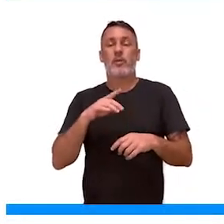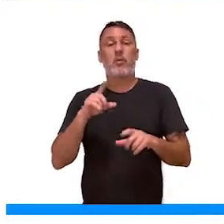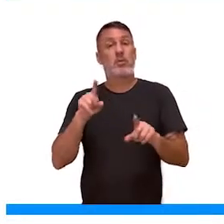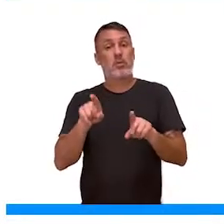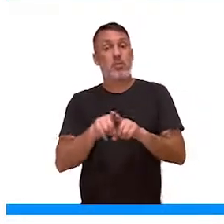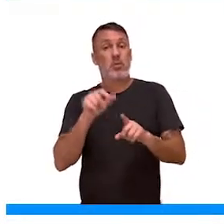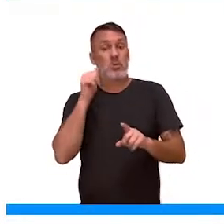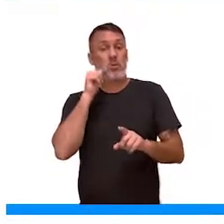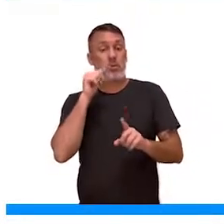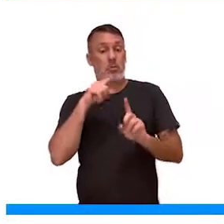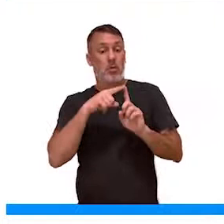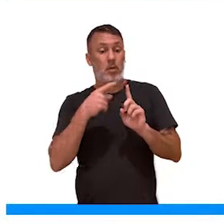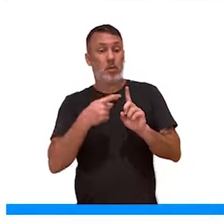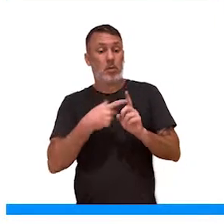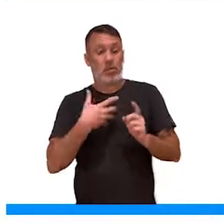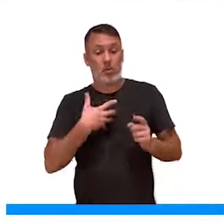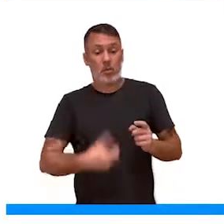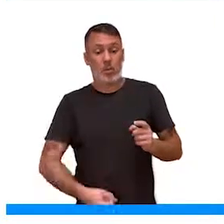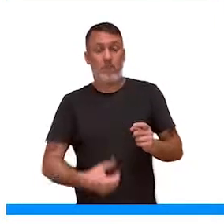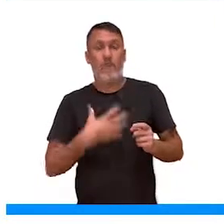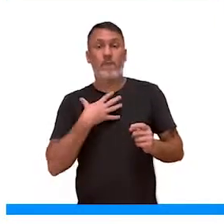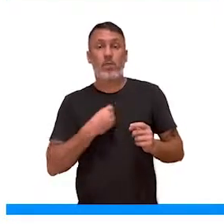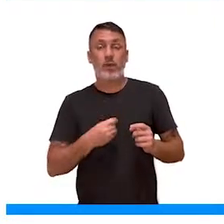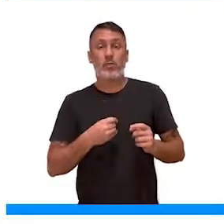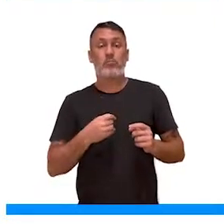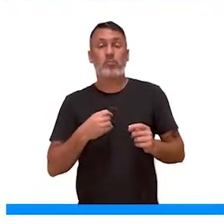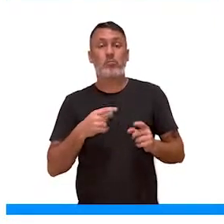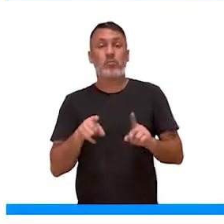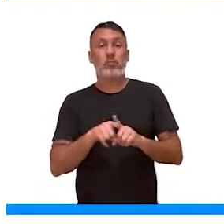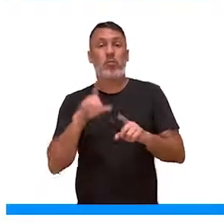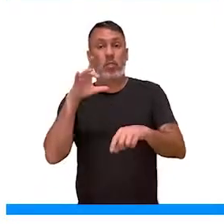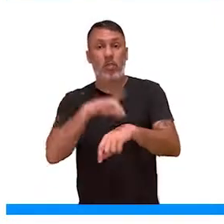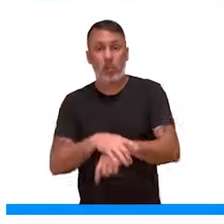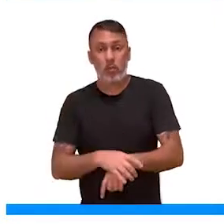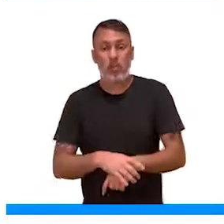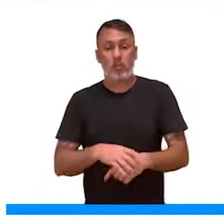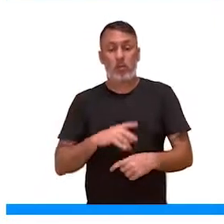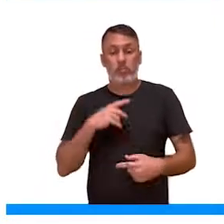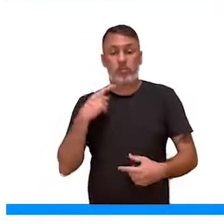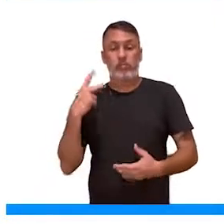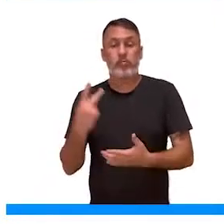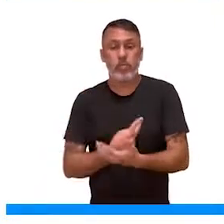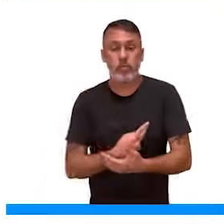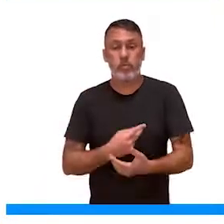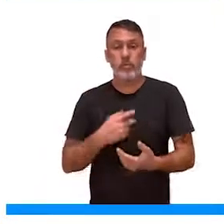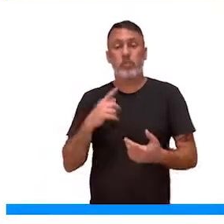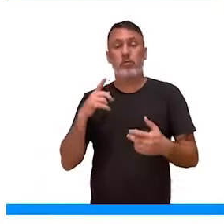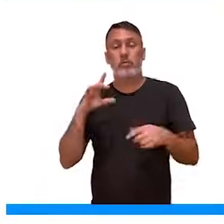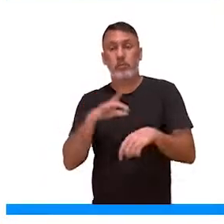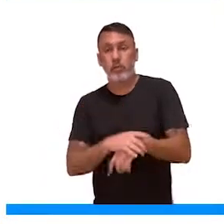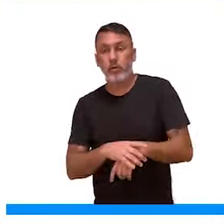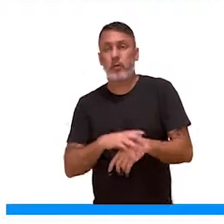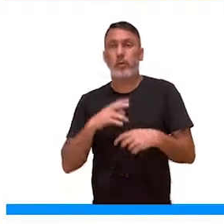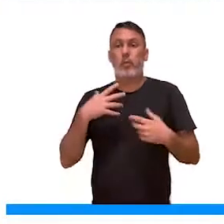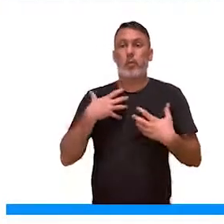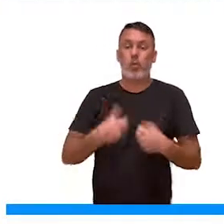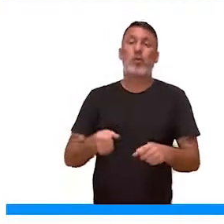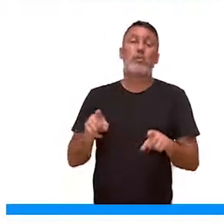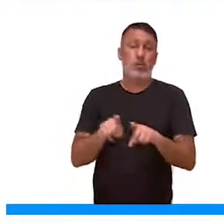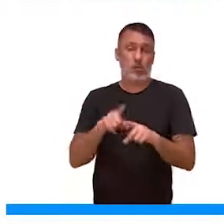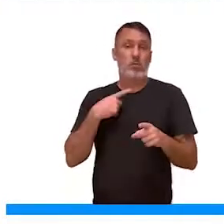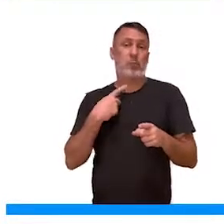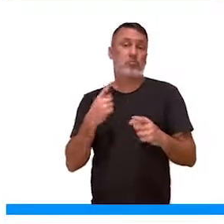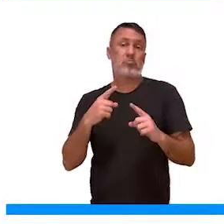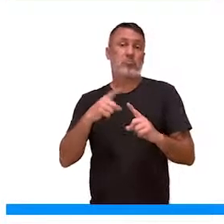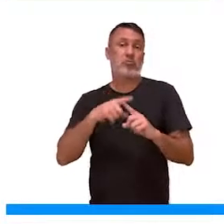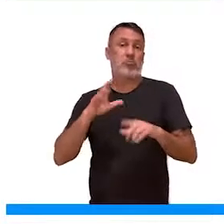ser passadas diretamente da mãe para filho por via placentária. A mãe ela pode passar pela placenta determinadas